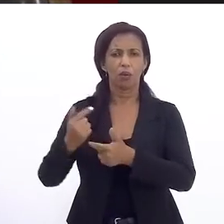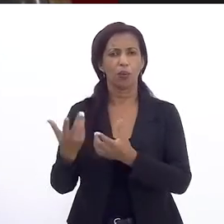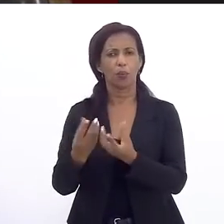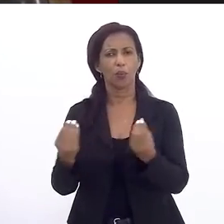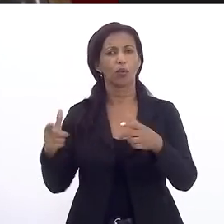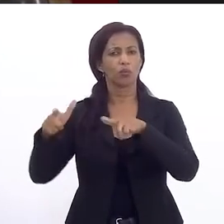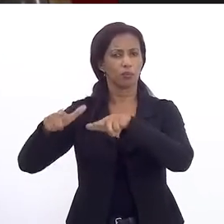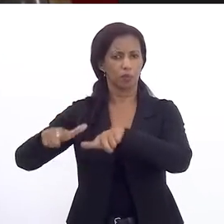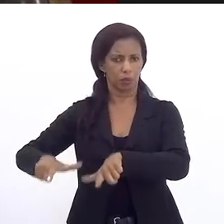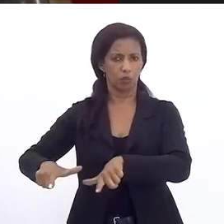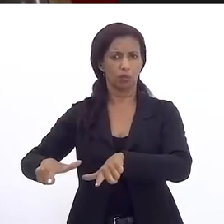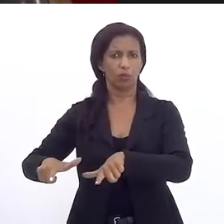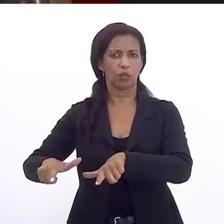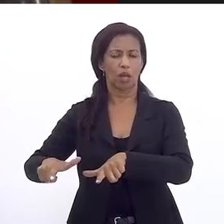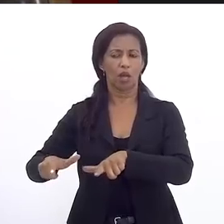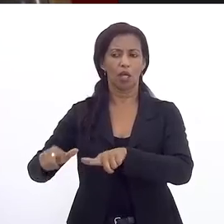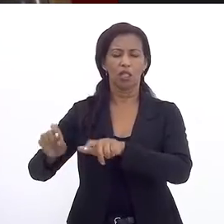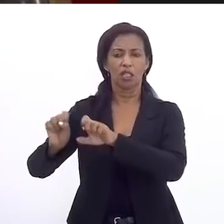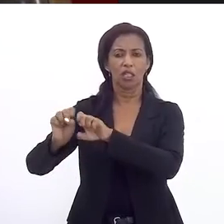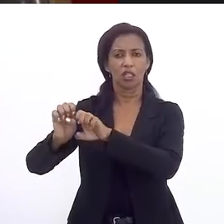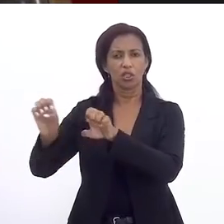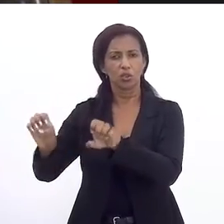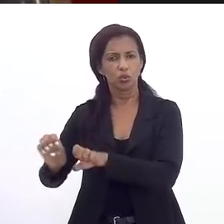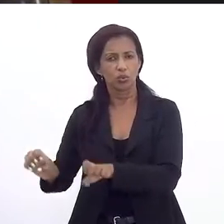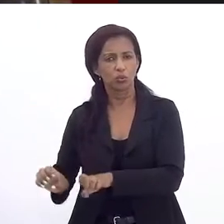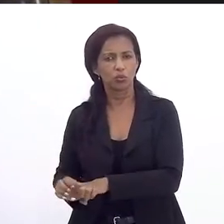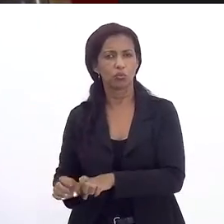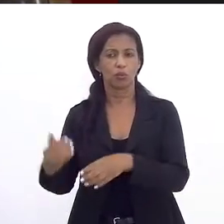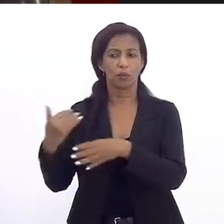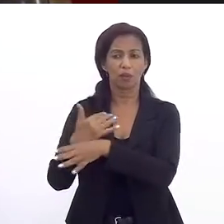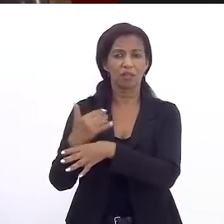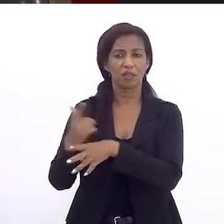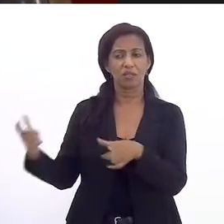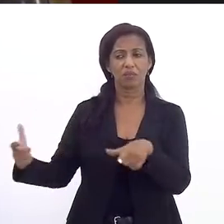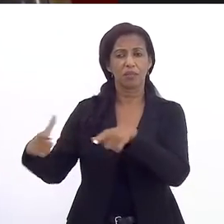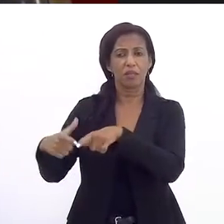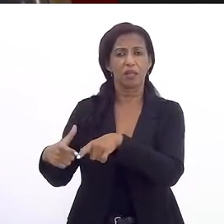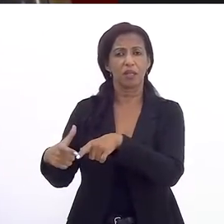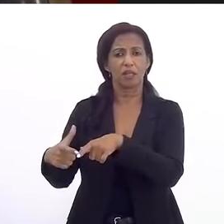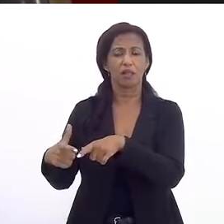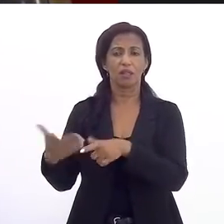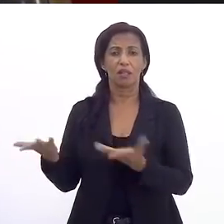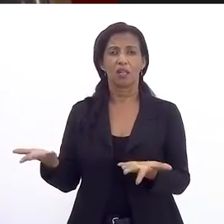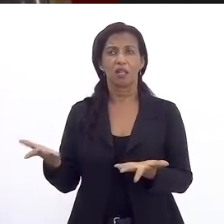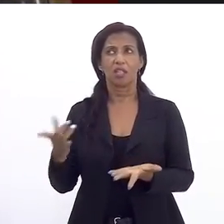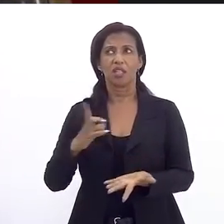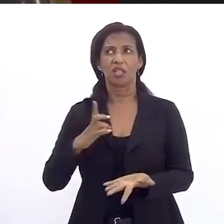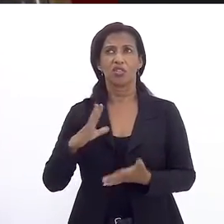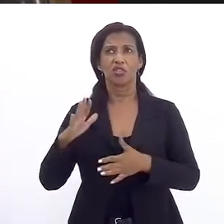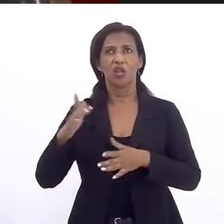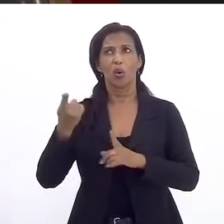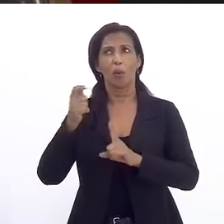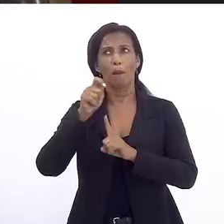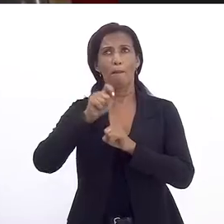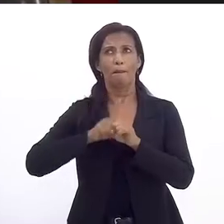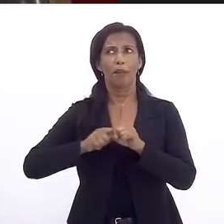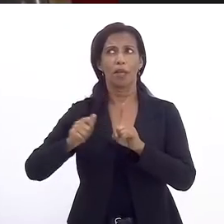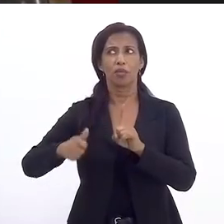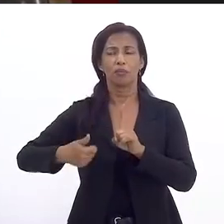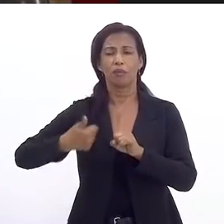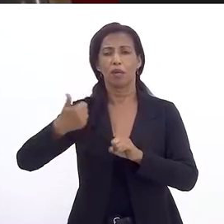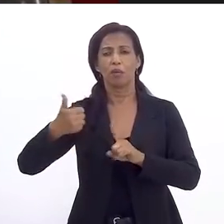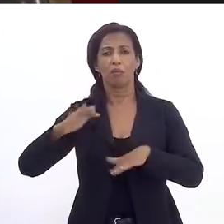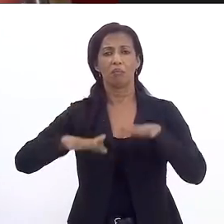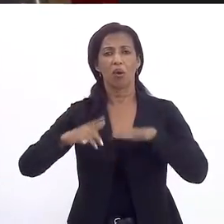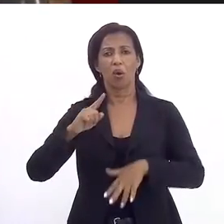e que fizemos muito por Saquarema, em questão de infraestrutura, porque a cidade era uma cidade pequena